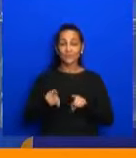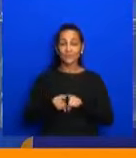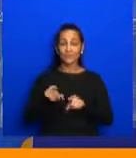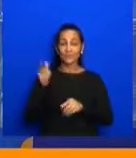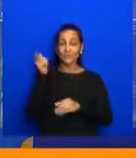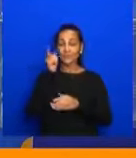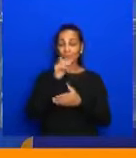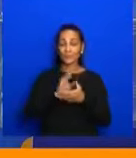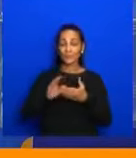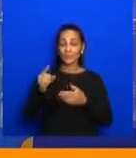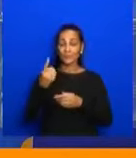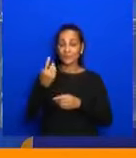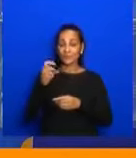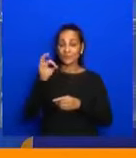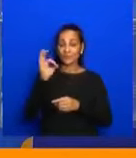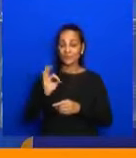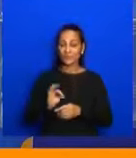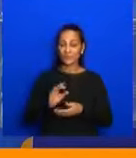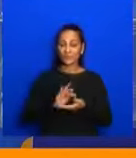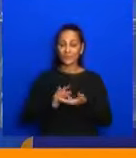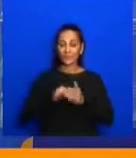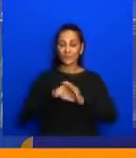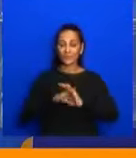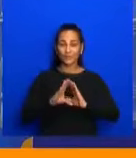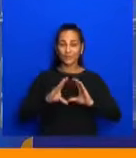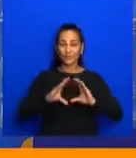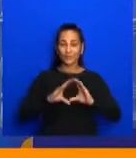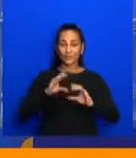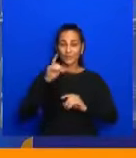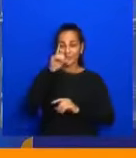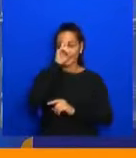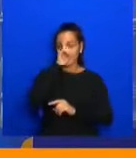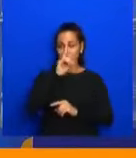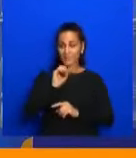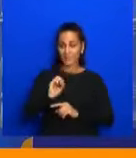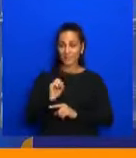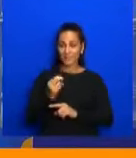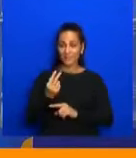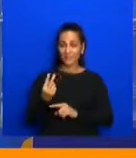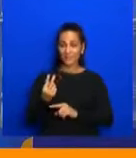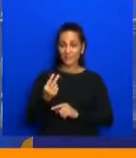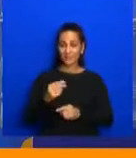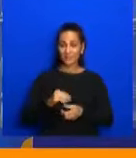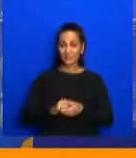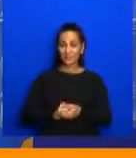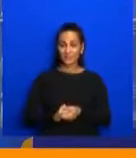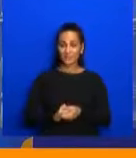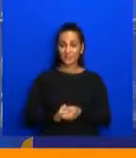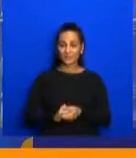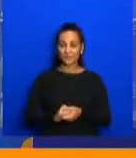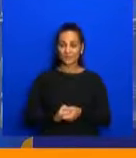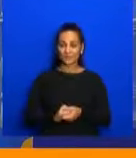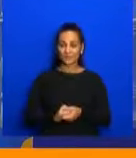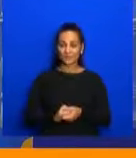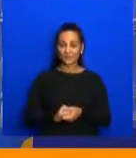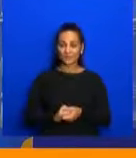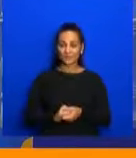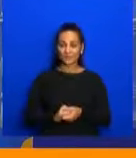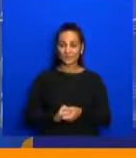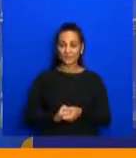Ganha prêmio também a partir de 15 acertos na Loto Mania. Bola amarela 02. Amarela 02.